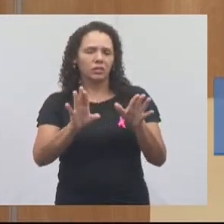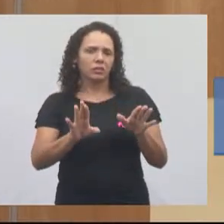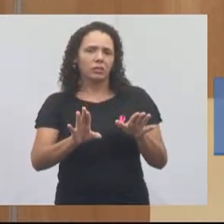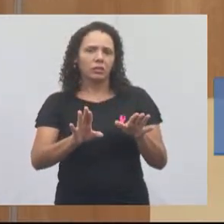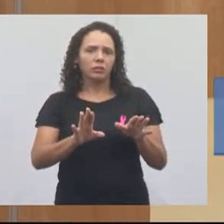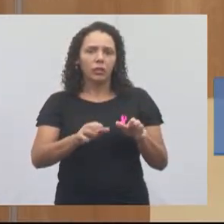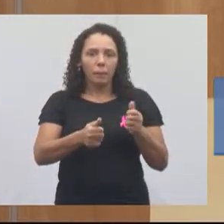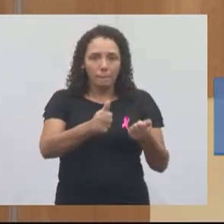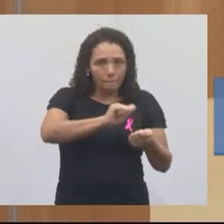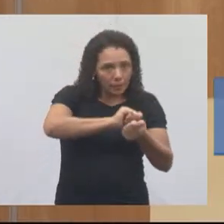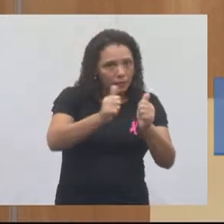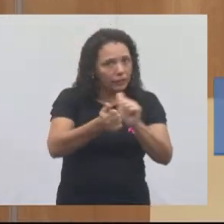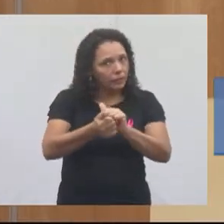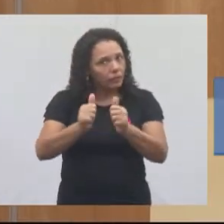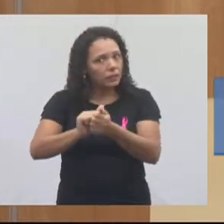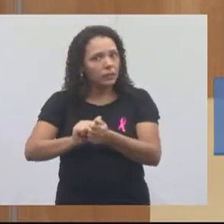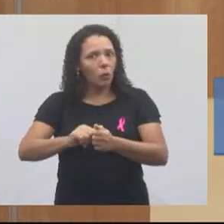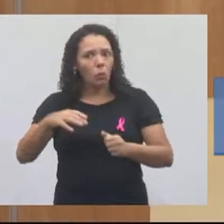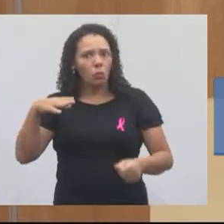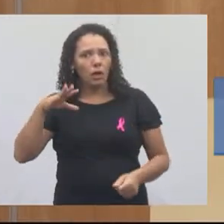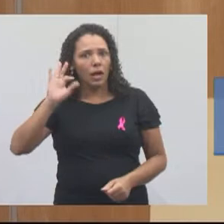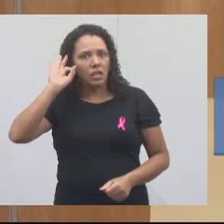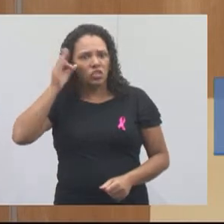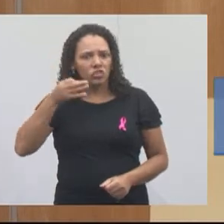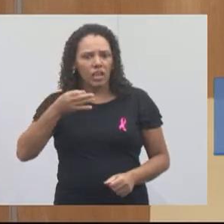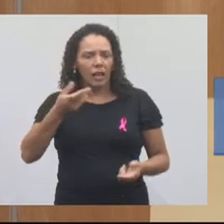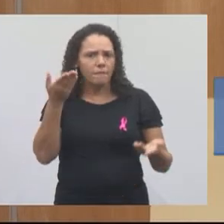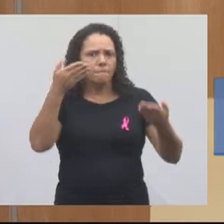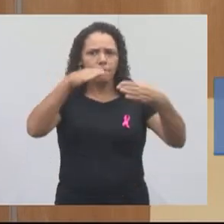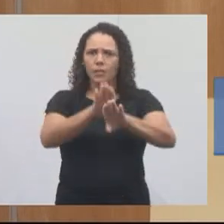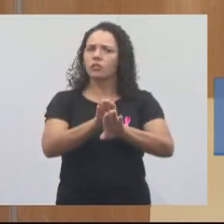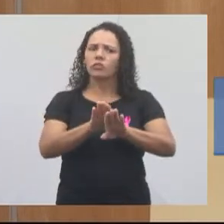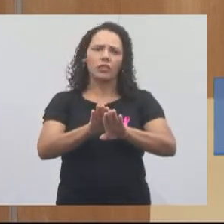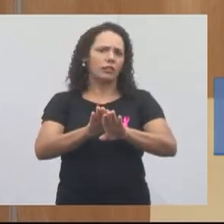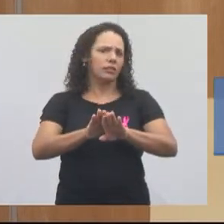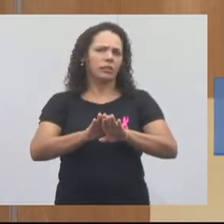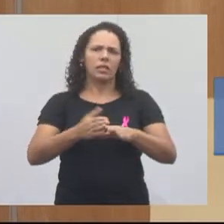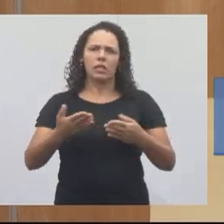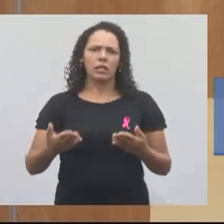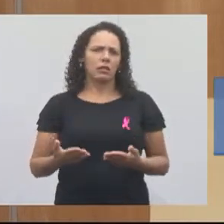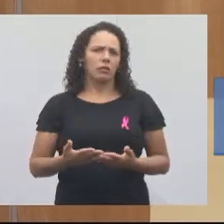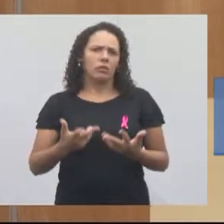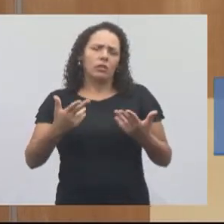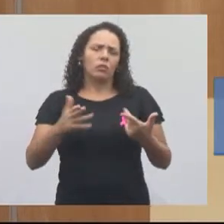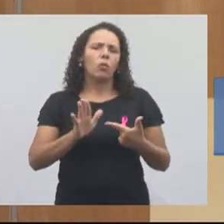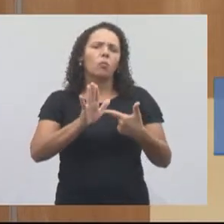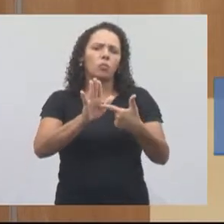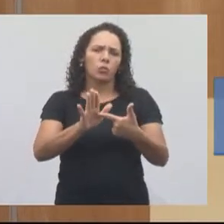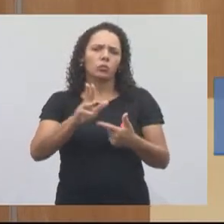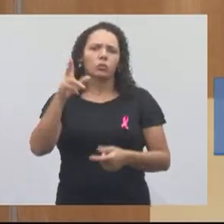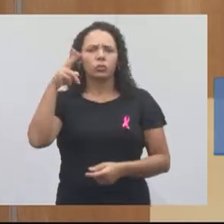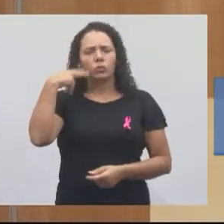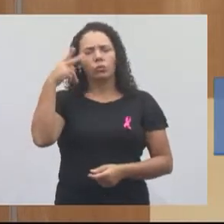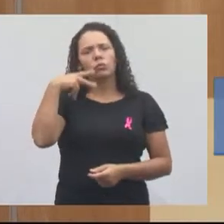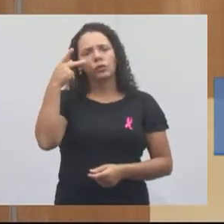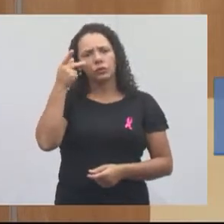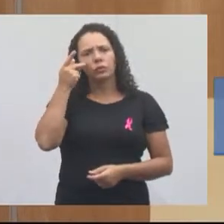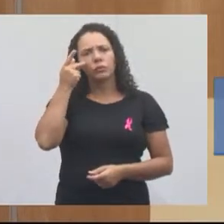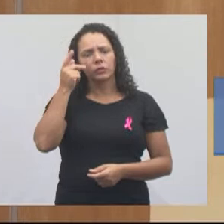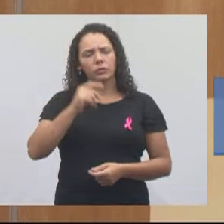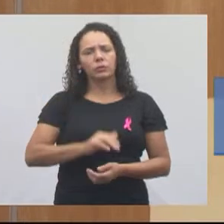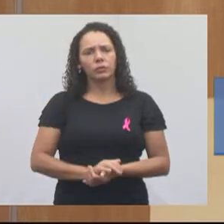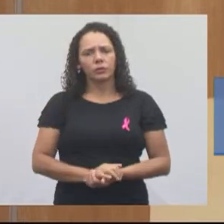lacrando, situação terrível com vários carros, como foi mostrado aqui pelo vereador Paulinho dos